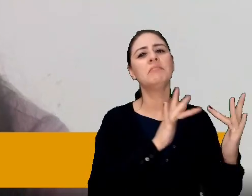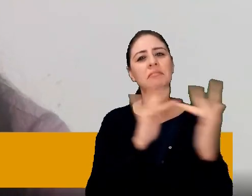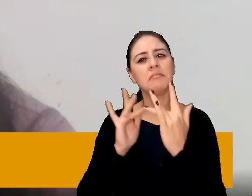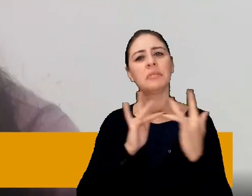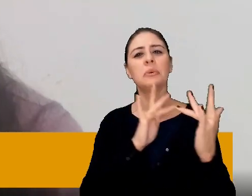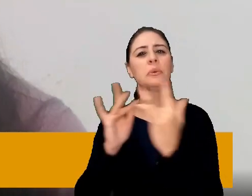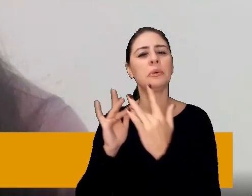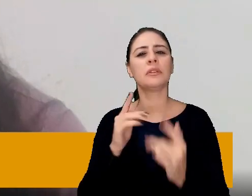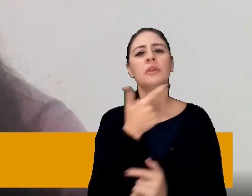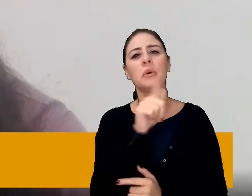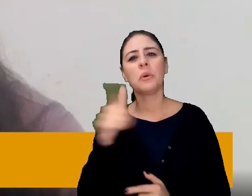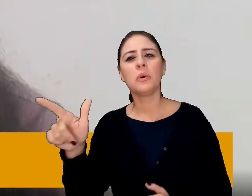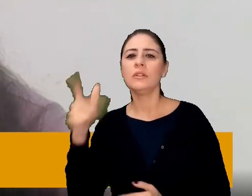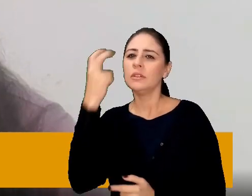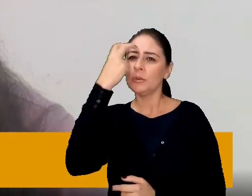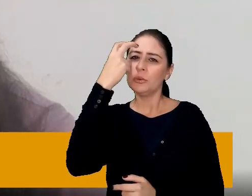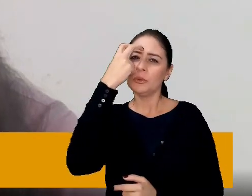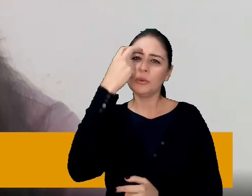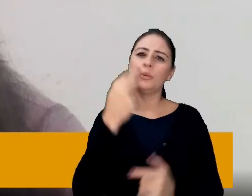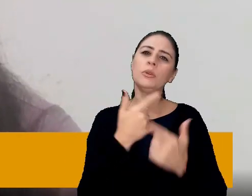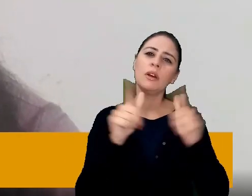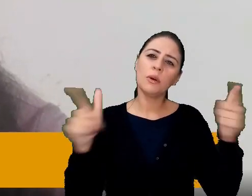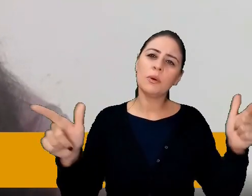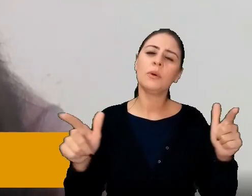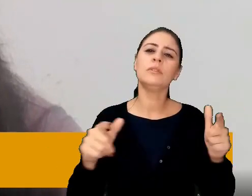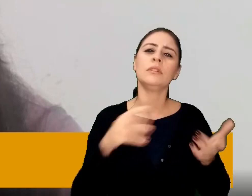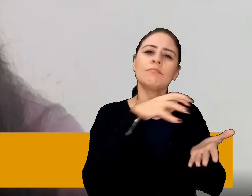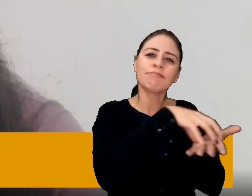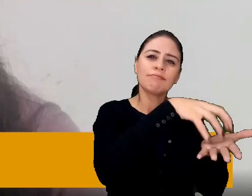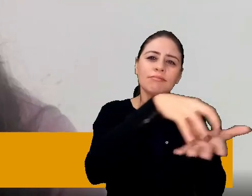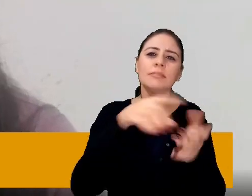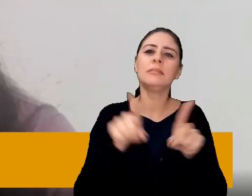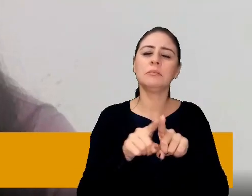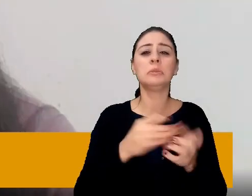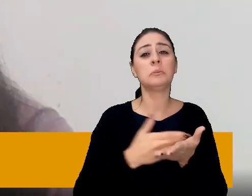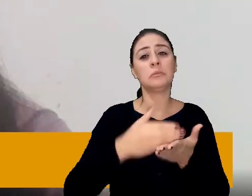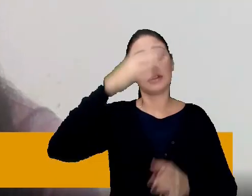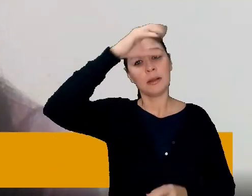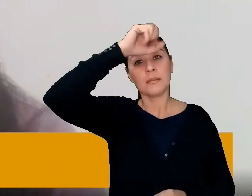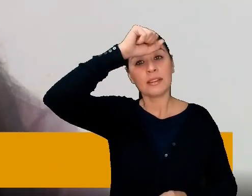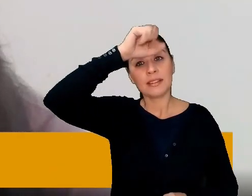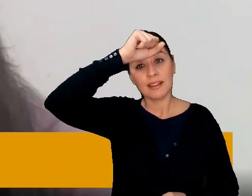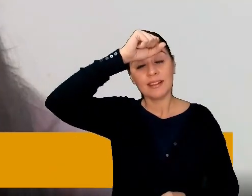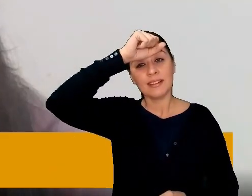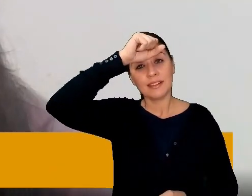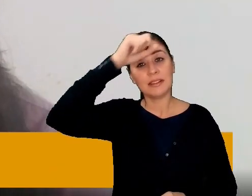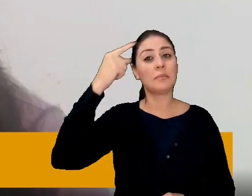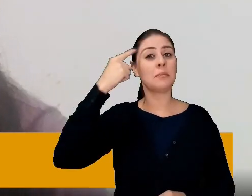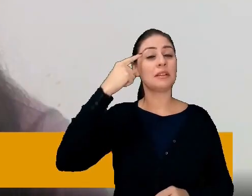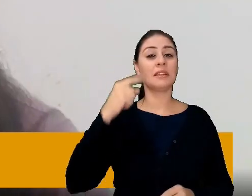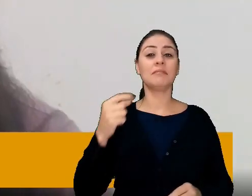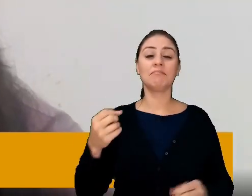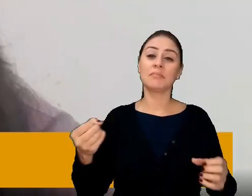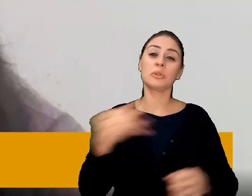região. Então eu comecei a ter contato com outras etnias e outras aldeias